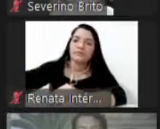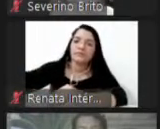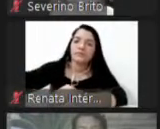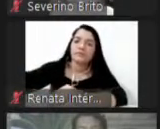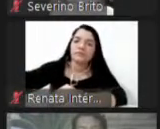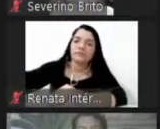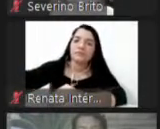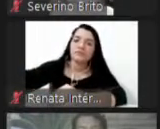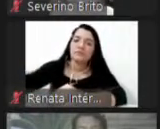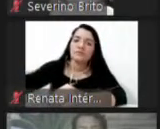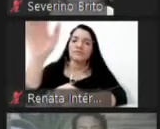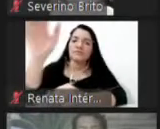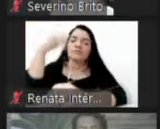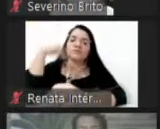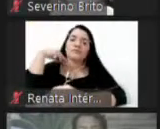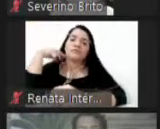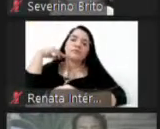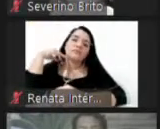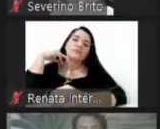Flávio Siqueira Júnior,